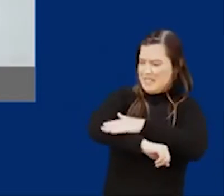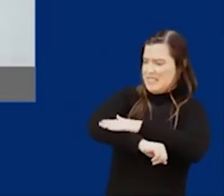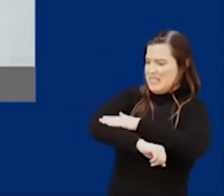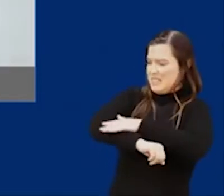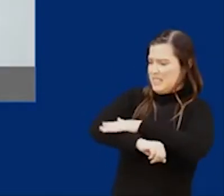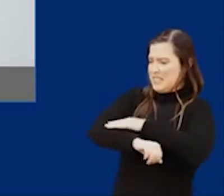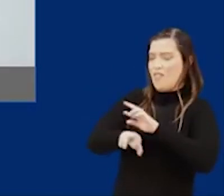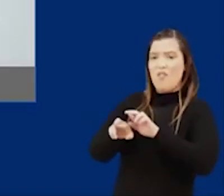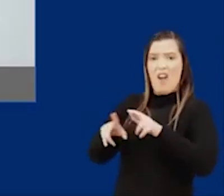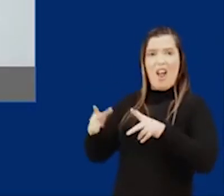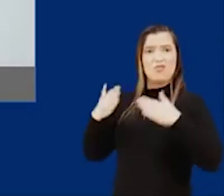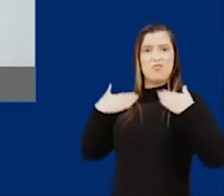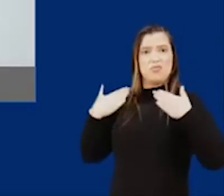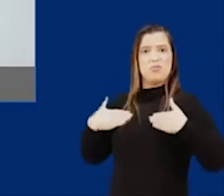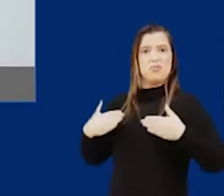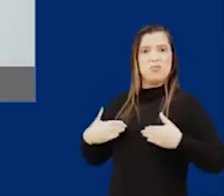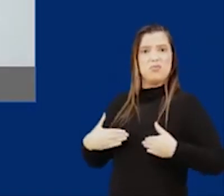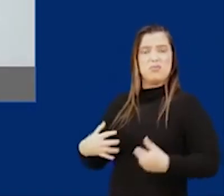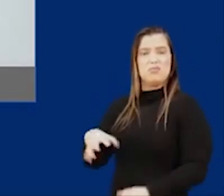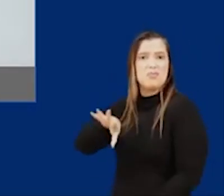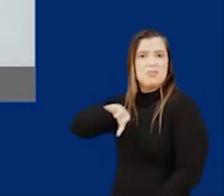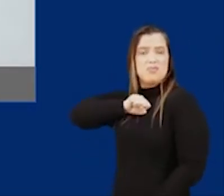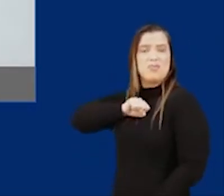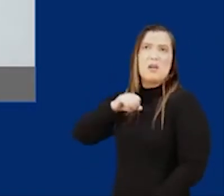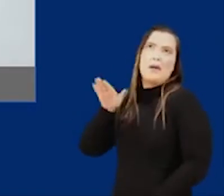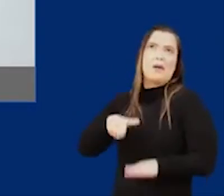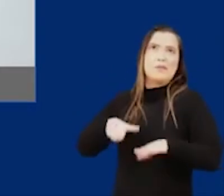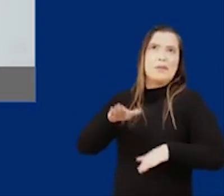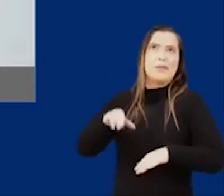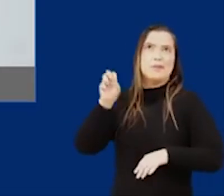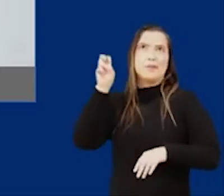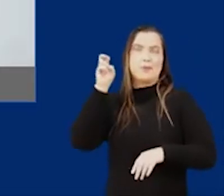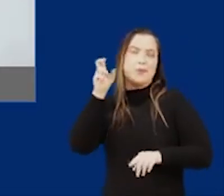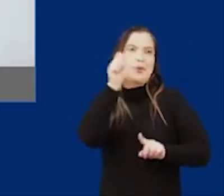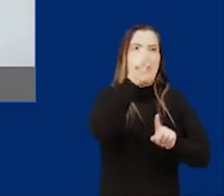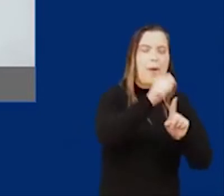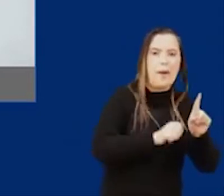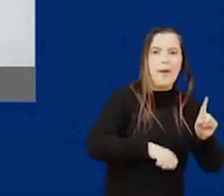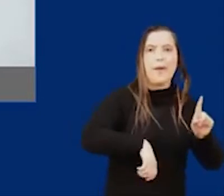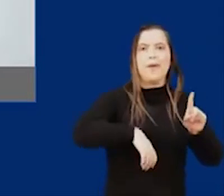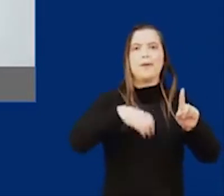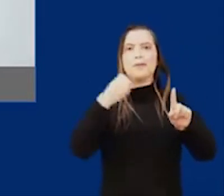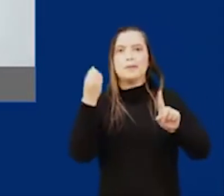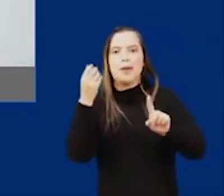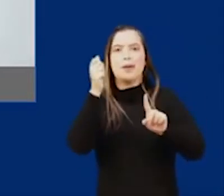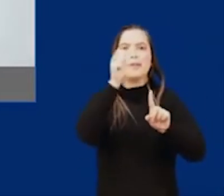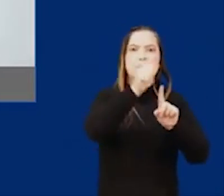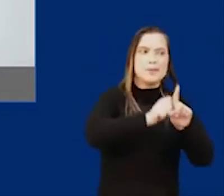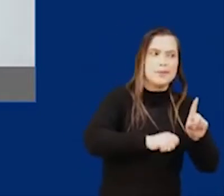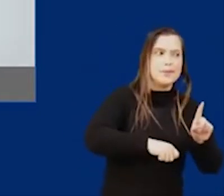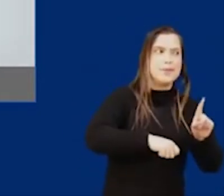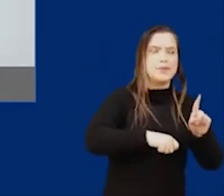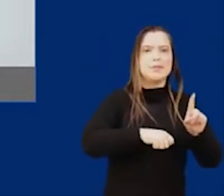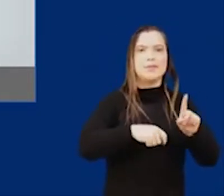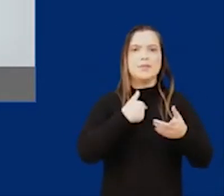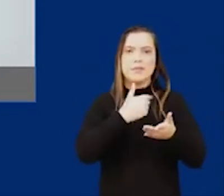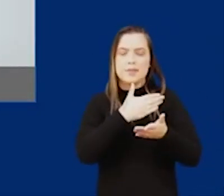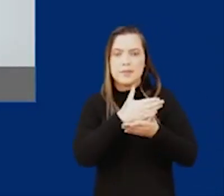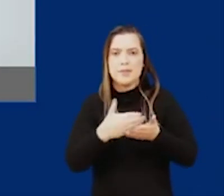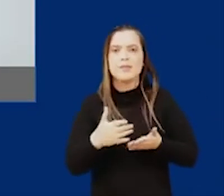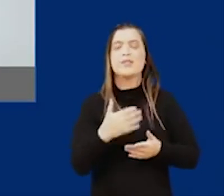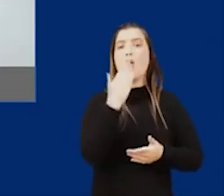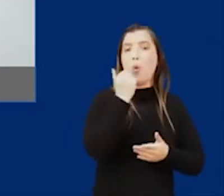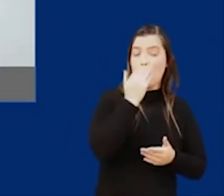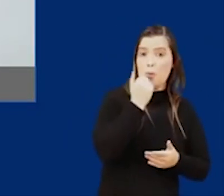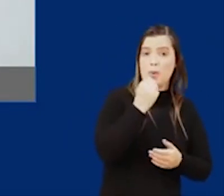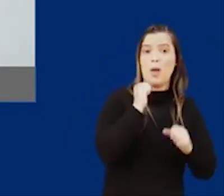diante disso, né, quando esse bebê está com 5 meses e ele está começando a introdução alimentar, pode